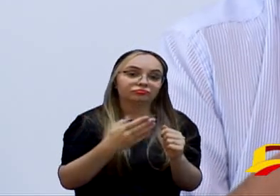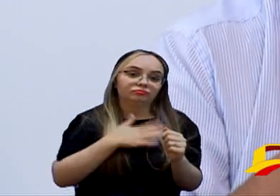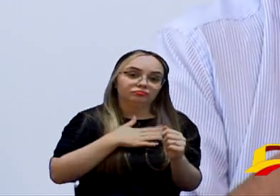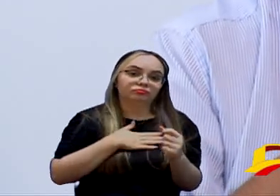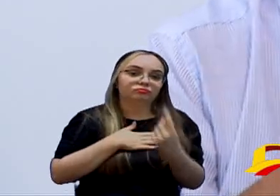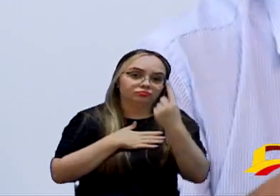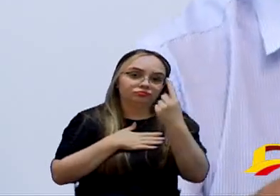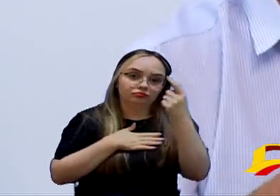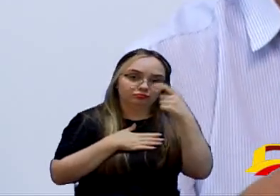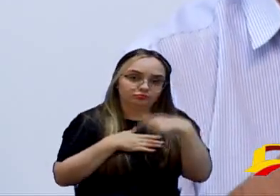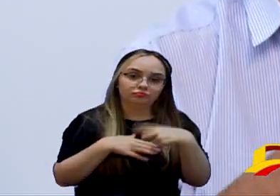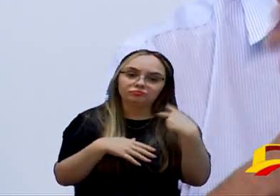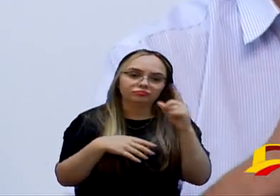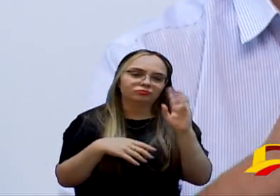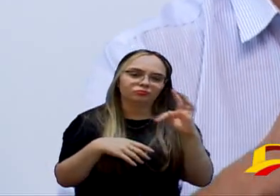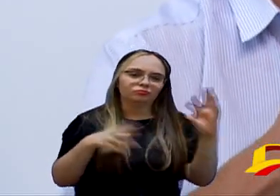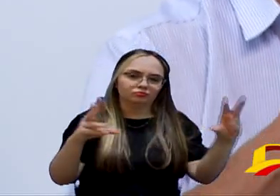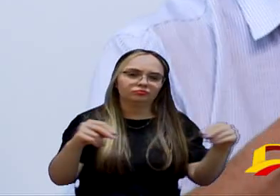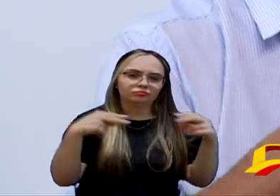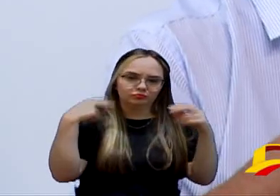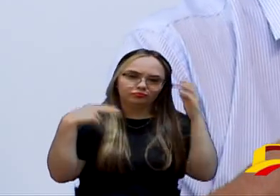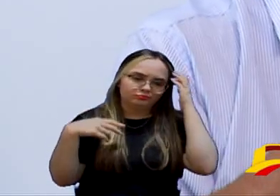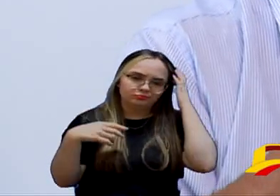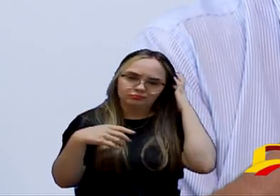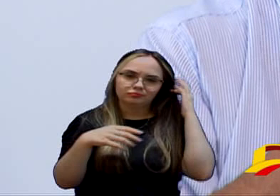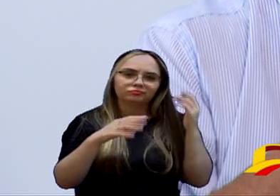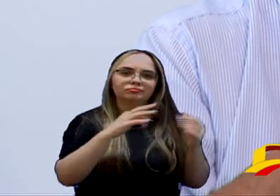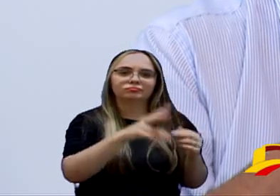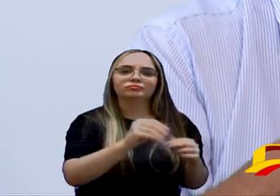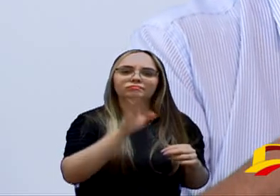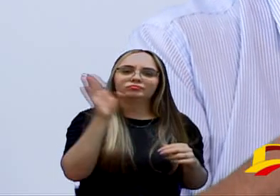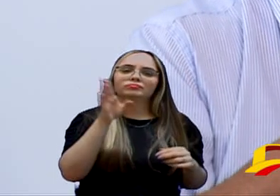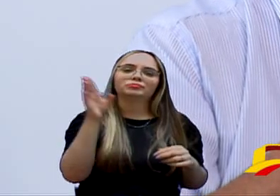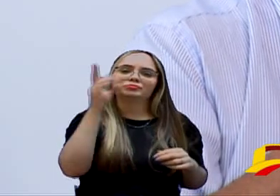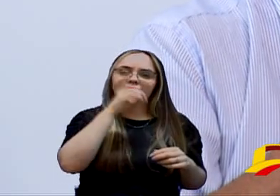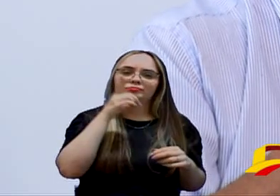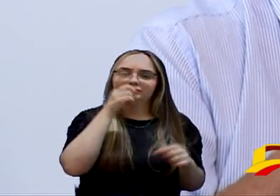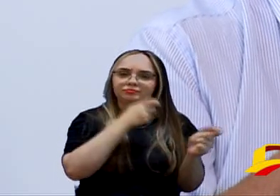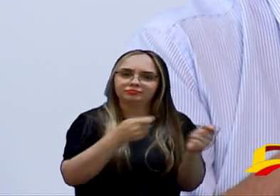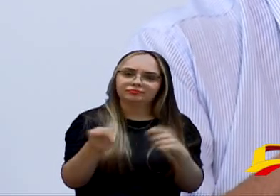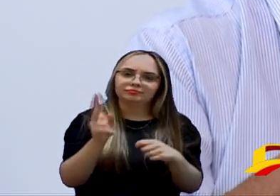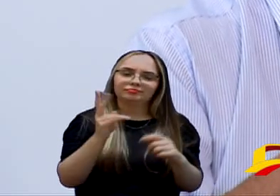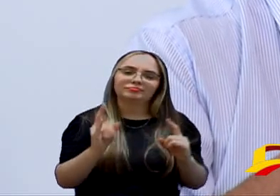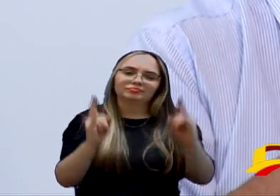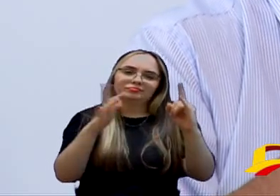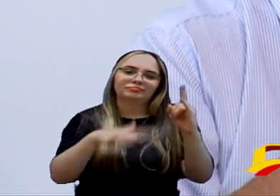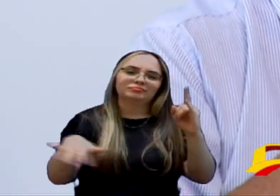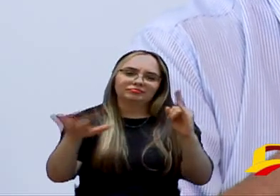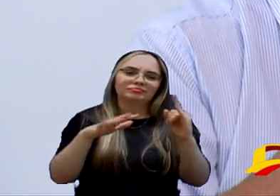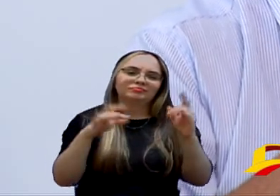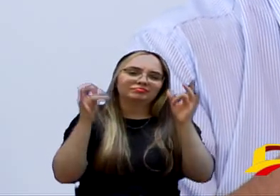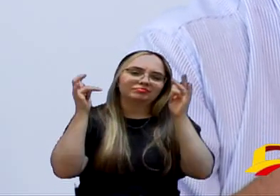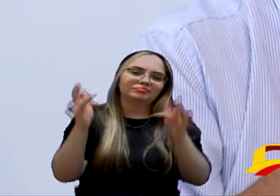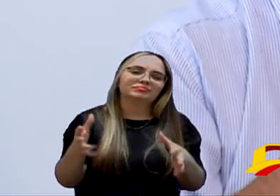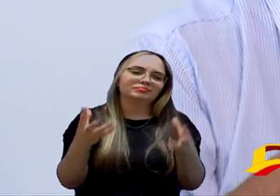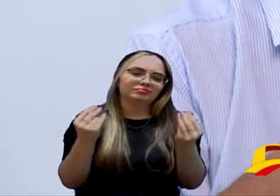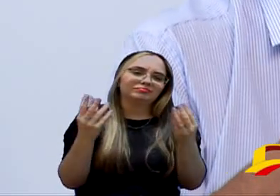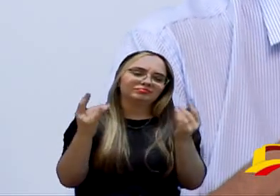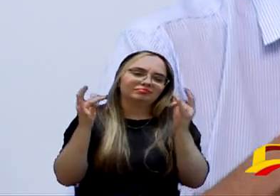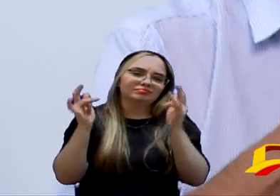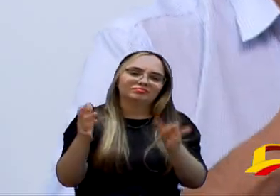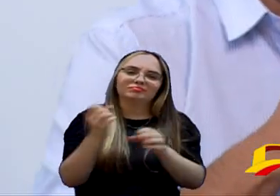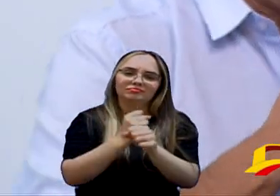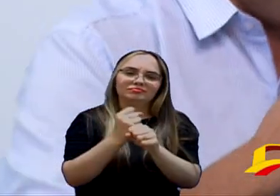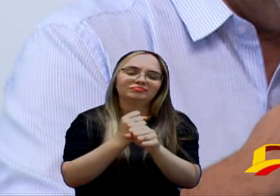só do vereador Silvano ele tem todos os vereadores né quem que não foi no mercado de domingo e aquele prédio lá já tá muito tempo largado vamos falar a